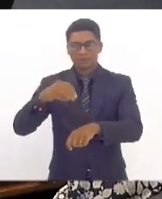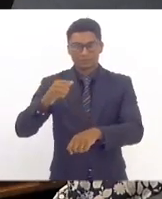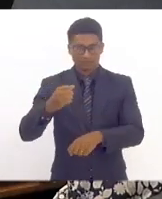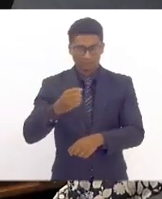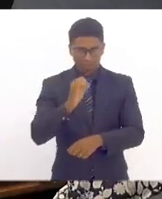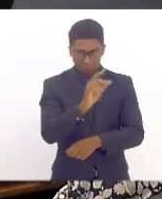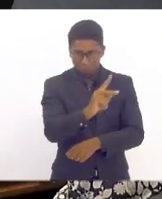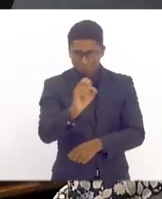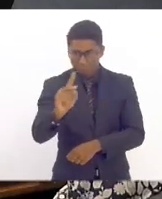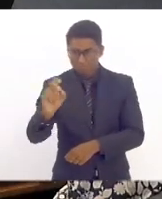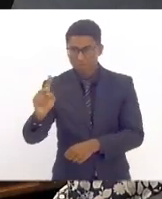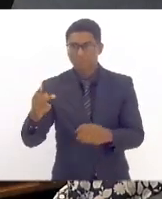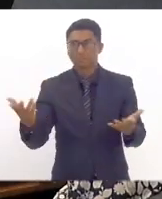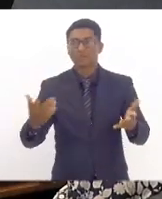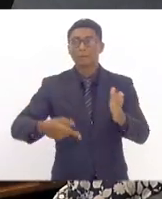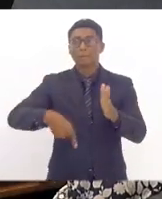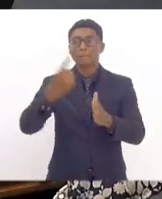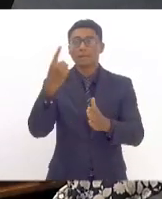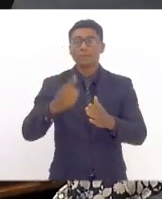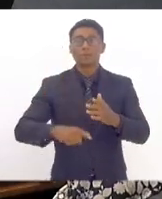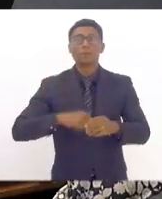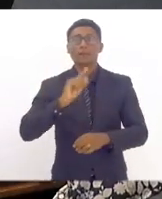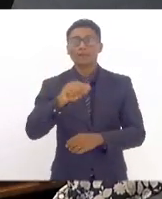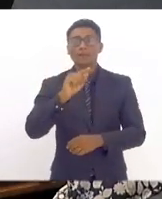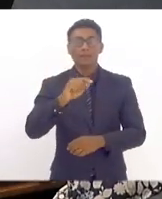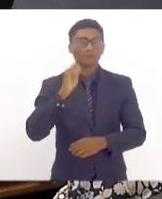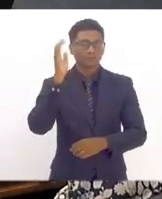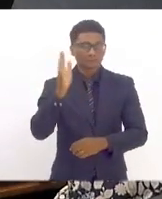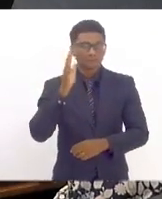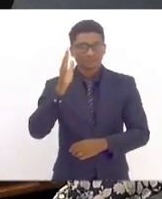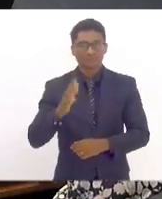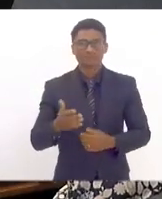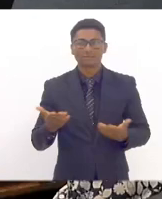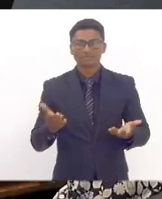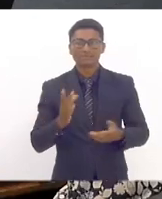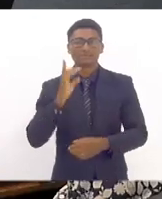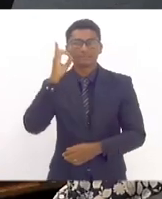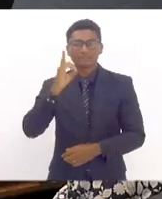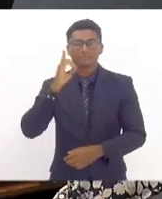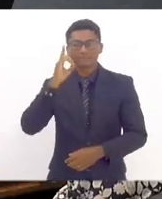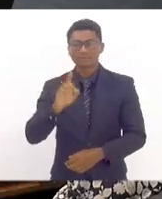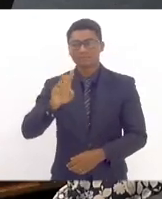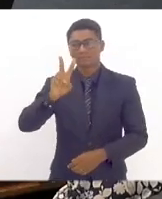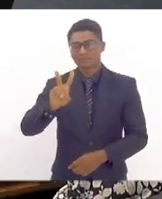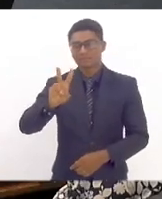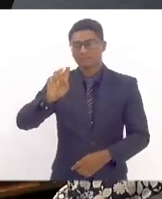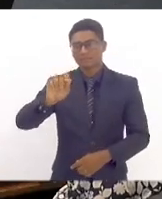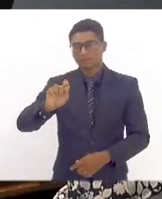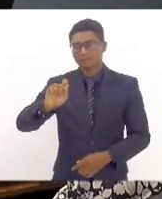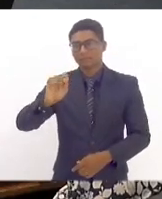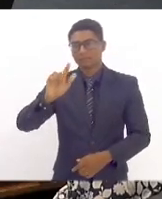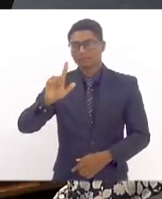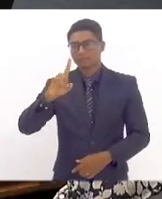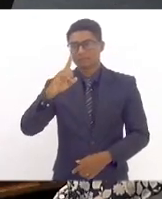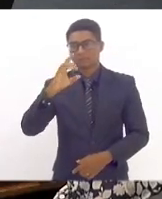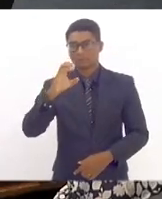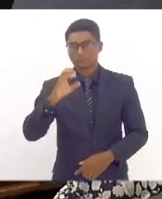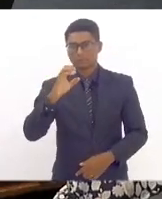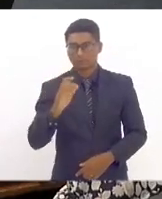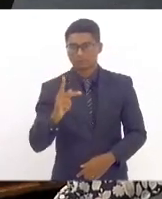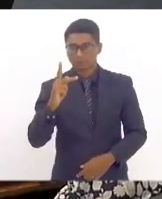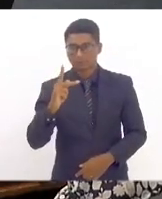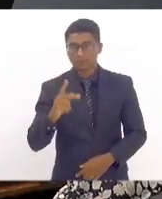E aí eu queria chamar a primeira pessoa que vai falar que é o nosso querido Deputado Valnei Carneiro que vai vai